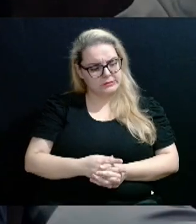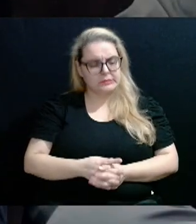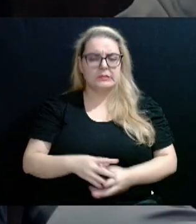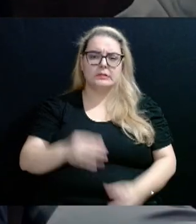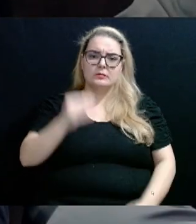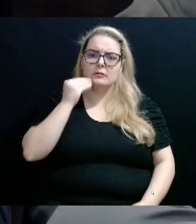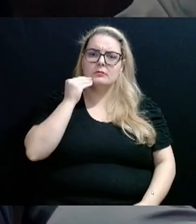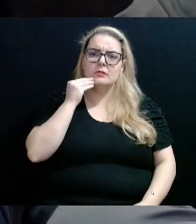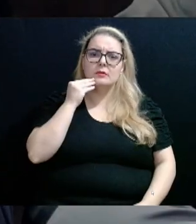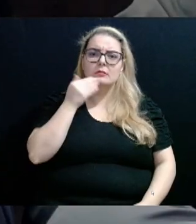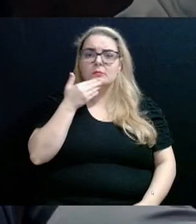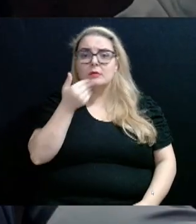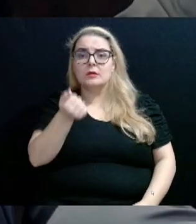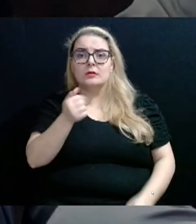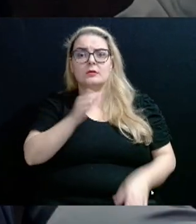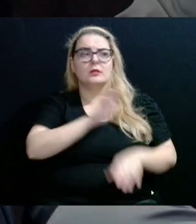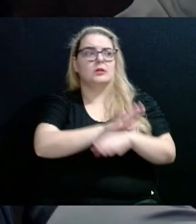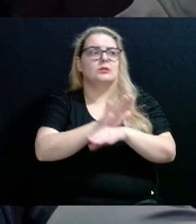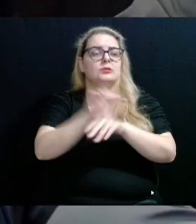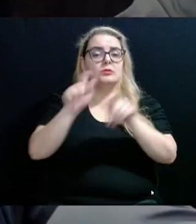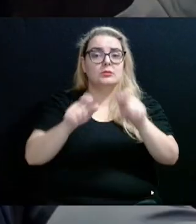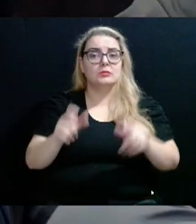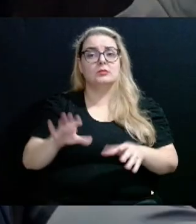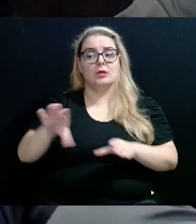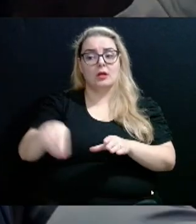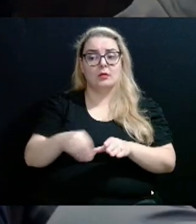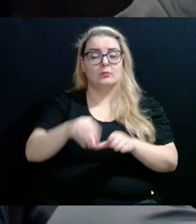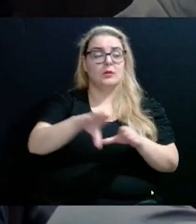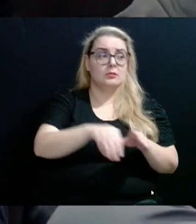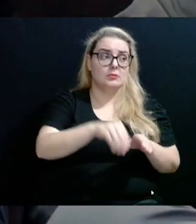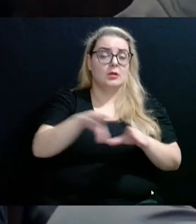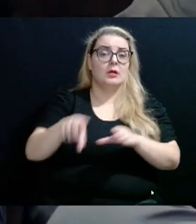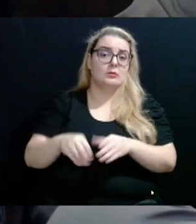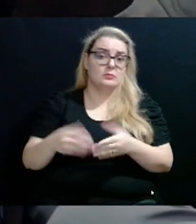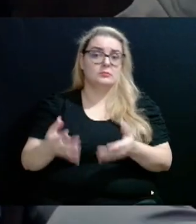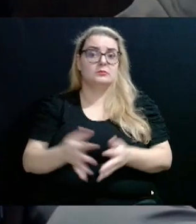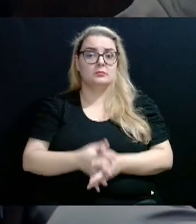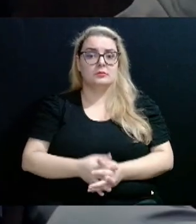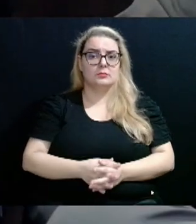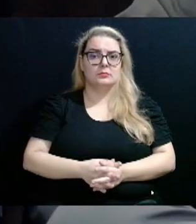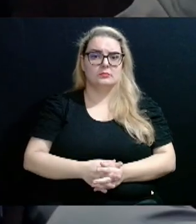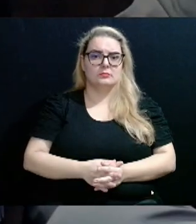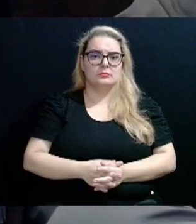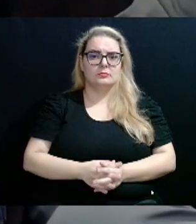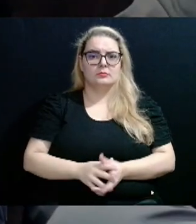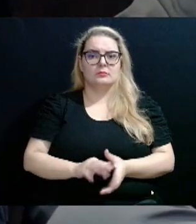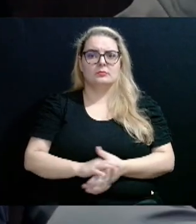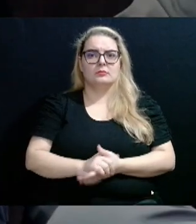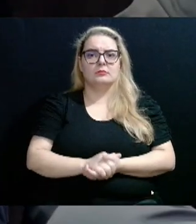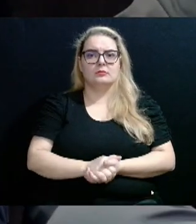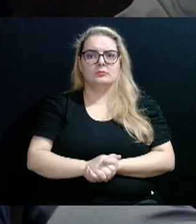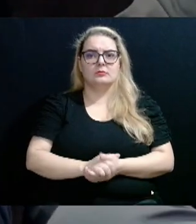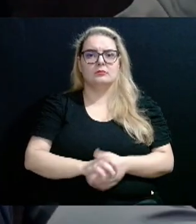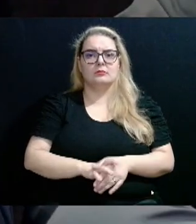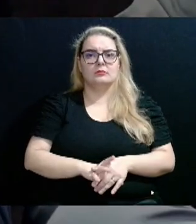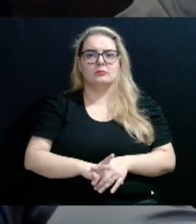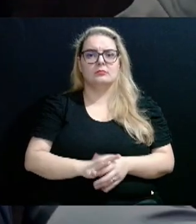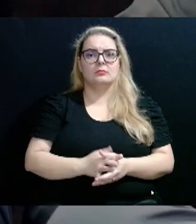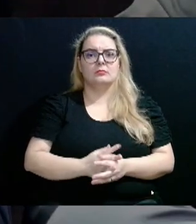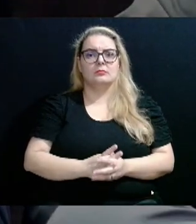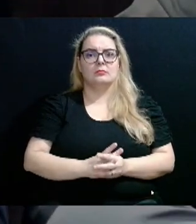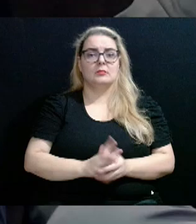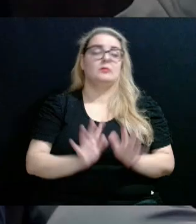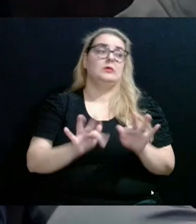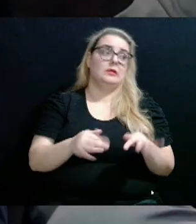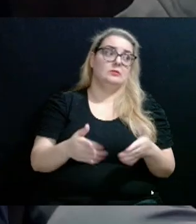pessoas e colecionadores a tanto terminar o seu álbum mais rápido, quanto